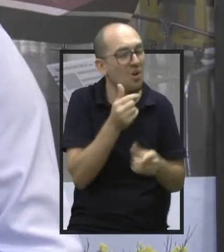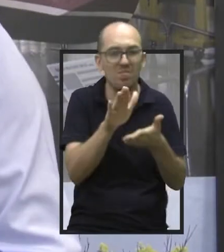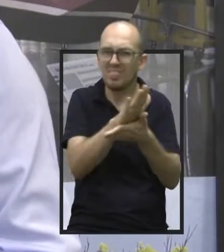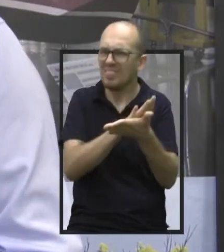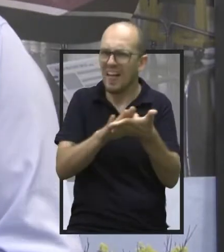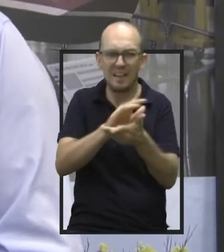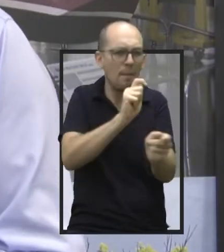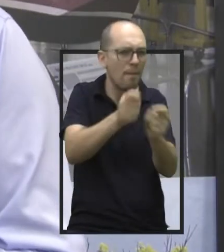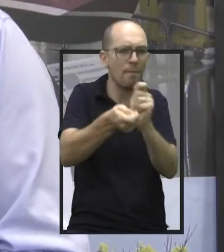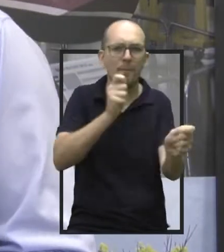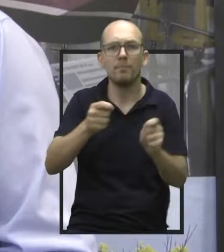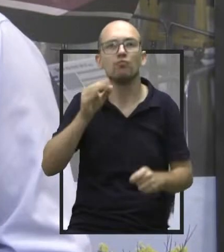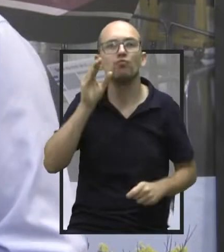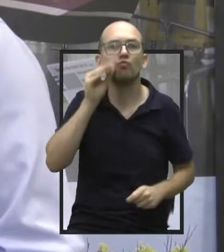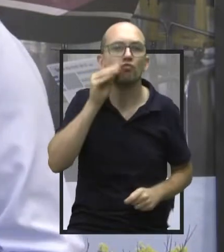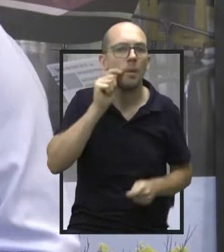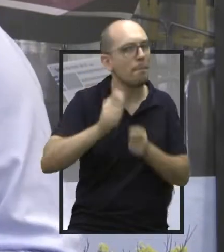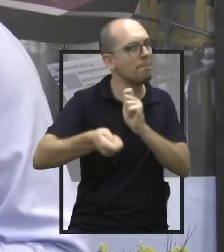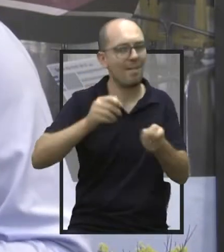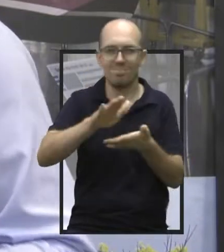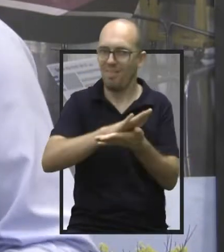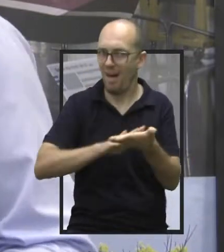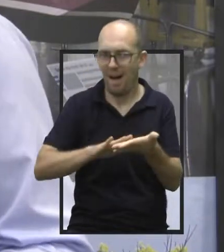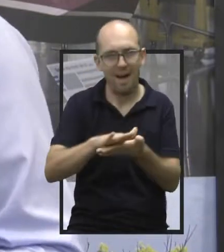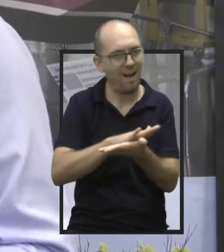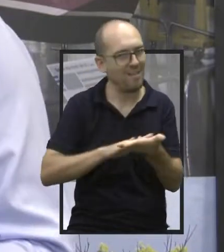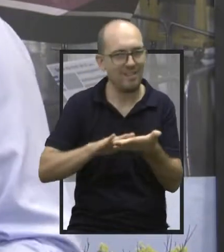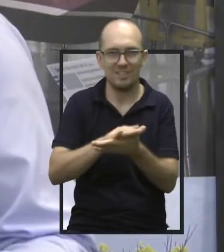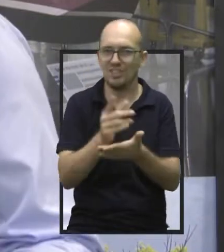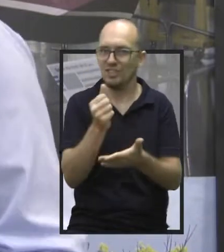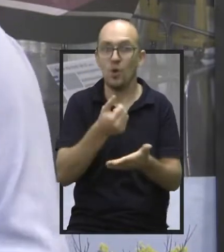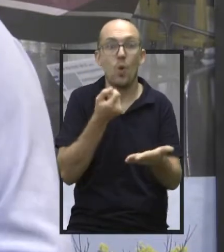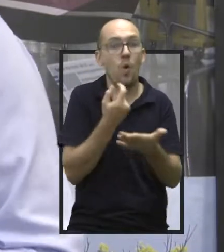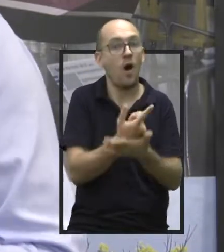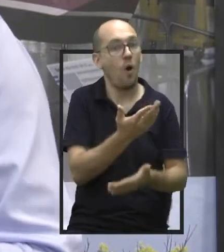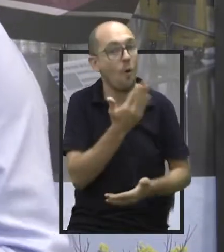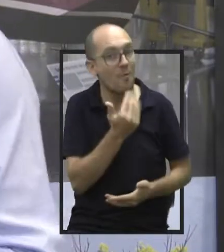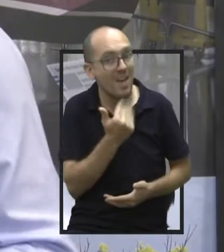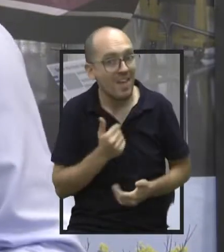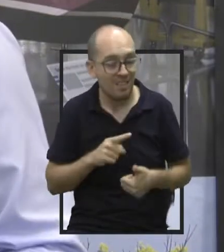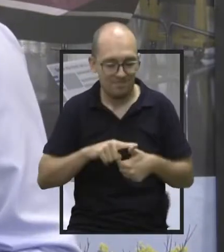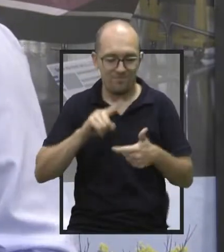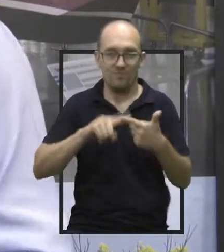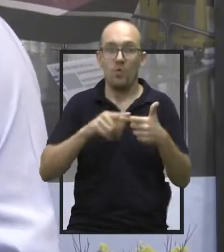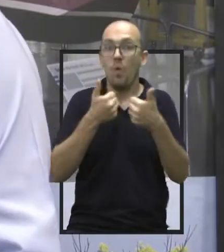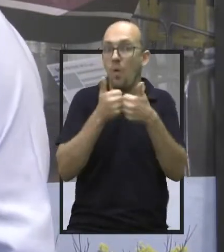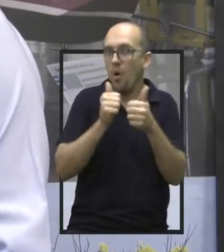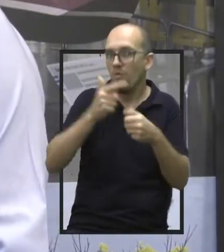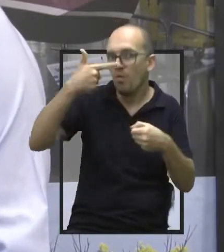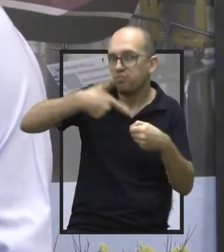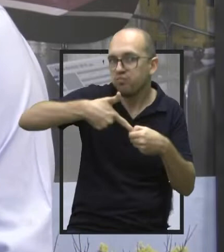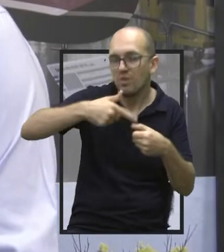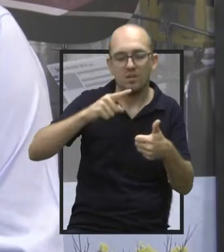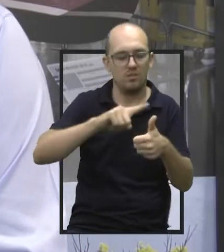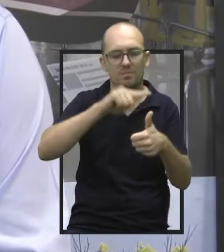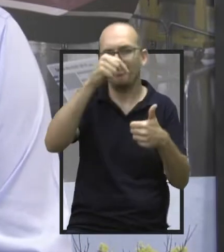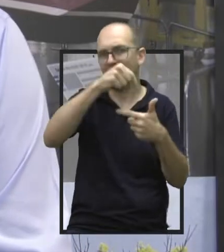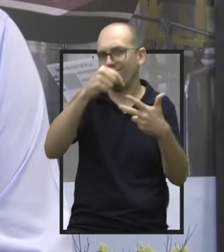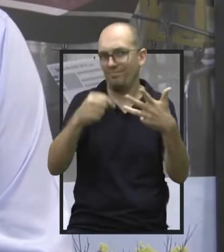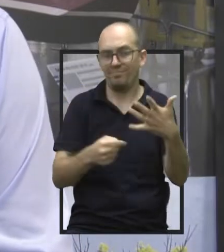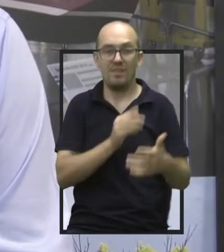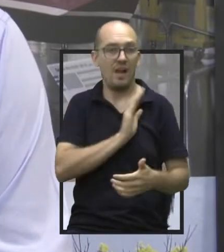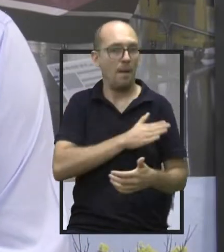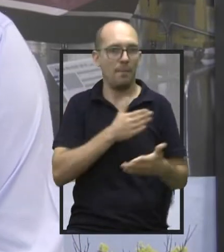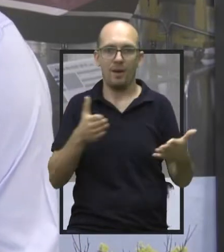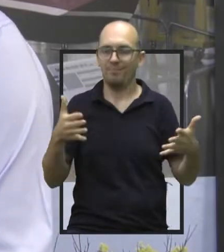fazer pagamento de funcionário, para comprar comida, para abastecer ônibus. Então a AMAE está numa